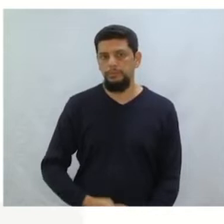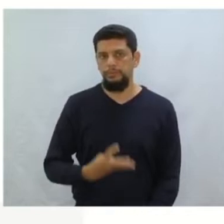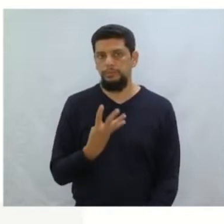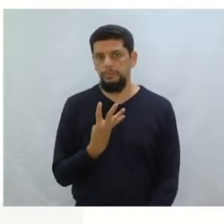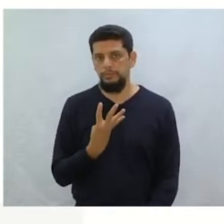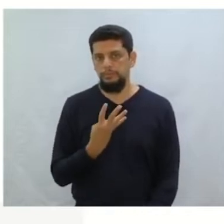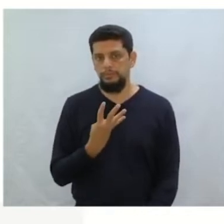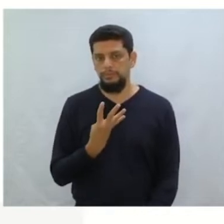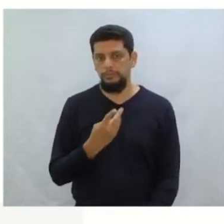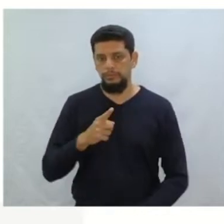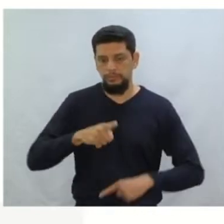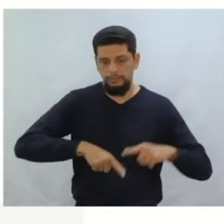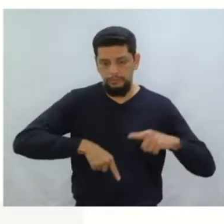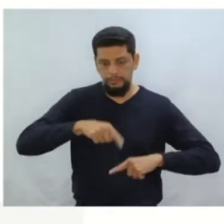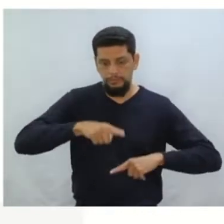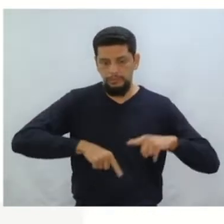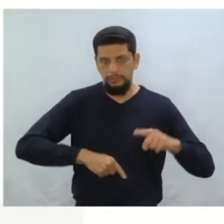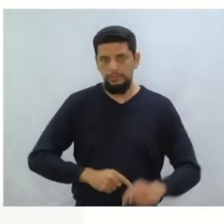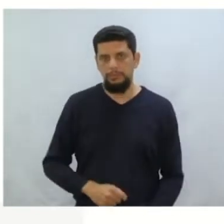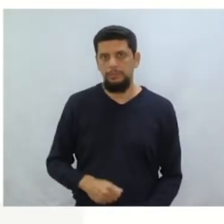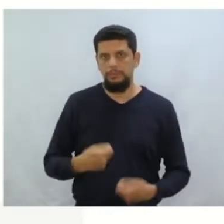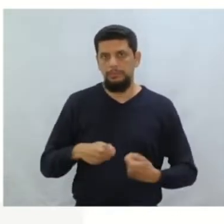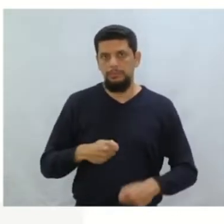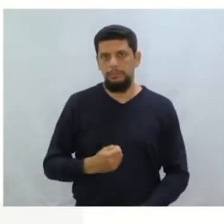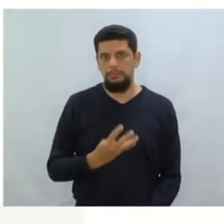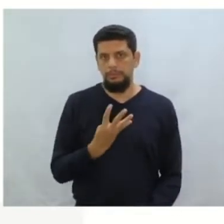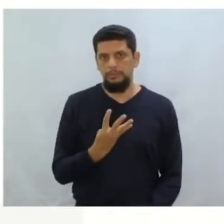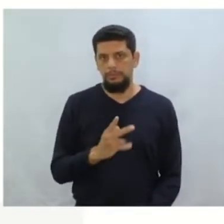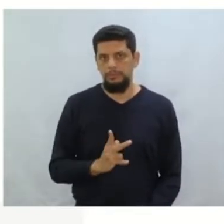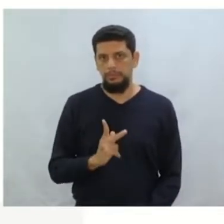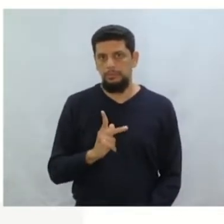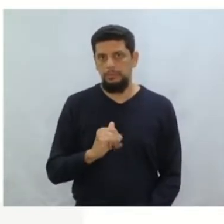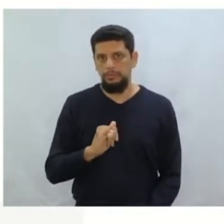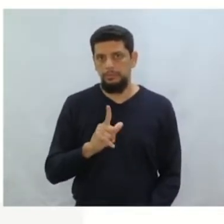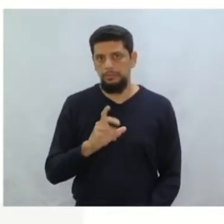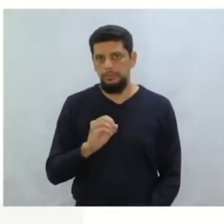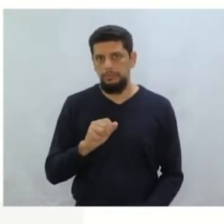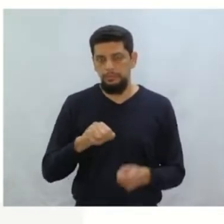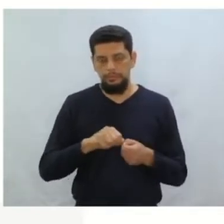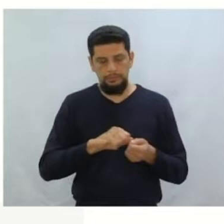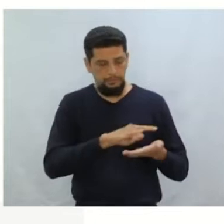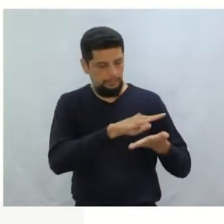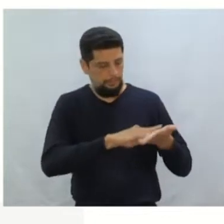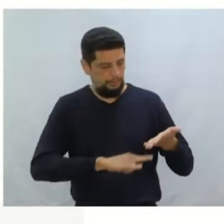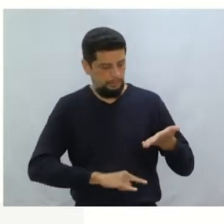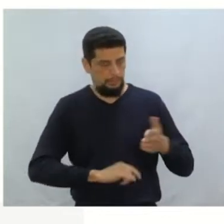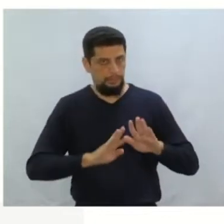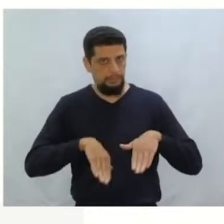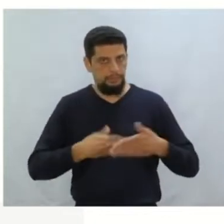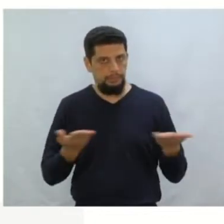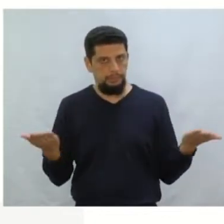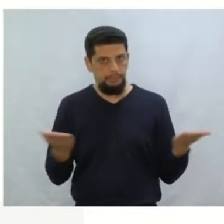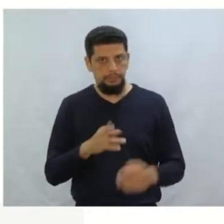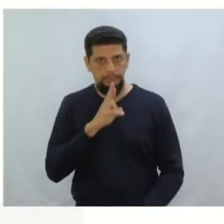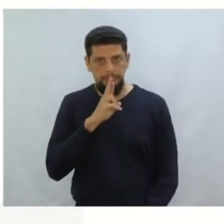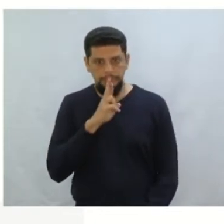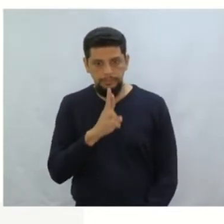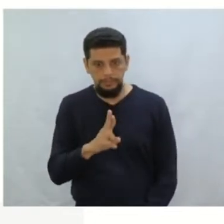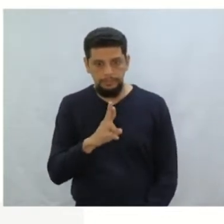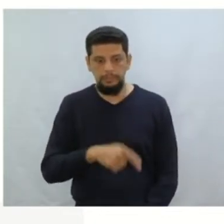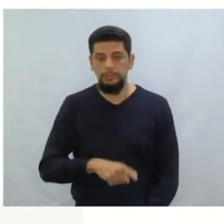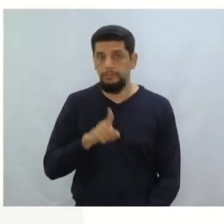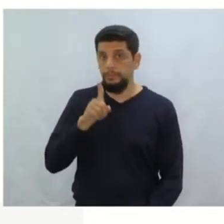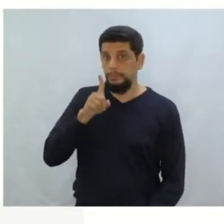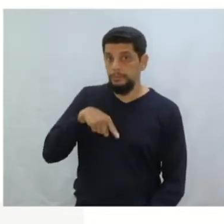Isso mesmo, 4. Então, ela precisou de 4 quilogramas de alimentos para fazer essa receita. Então,